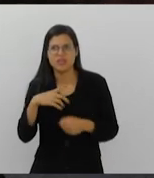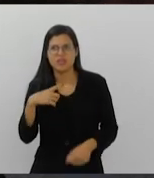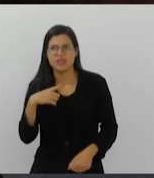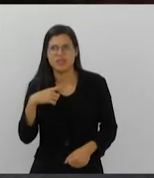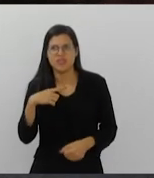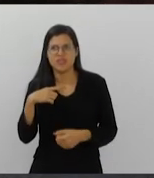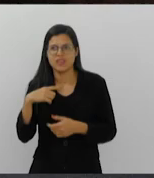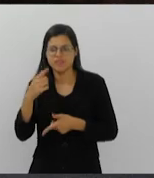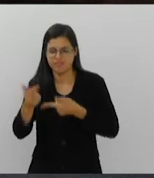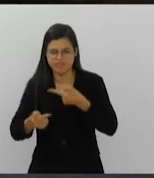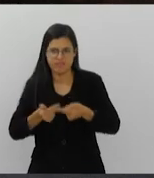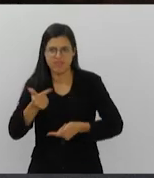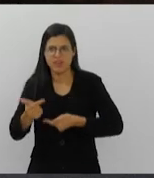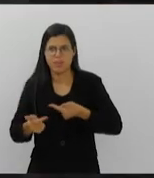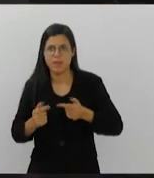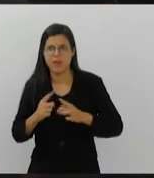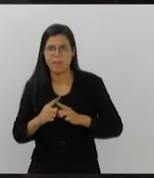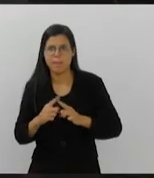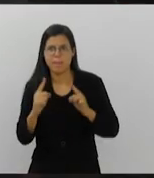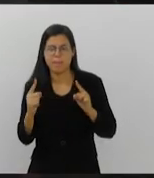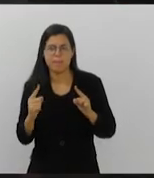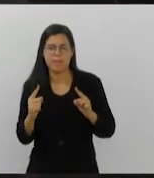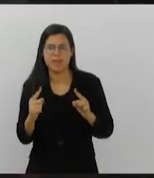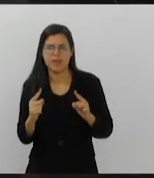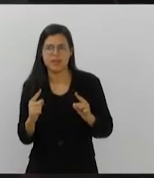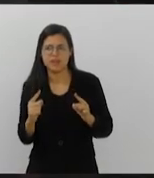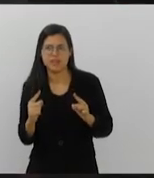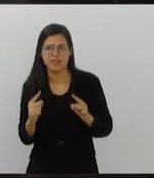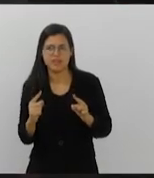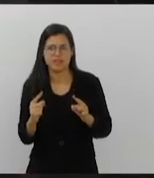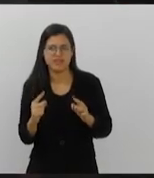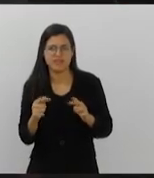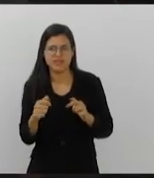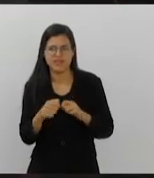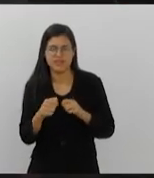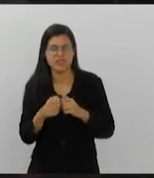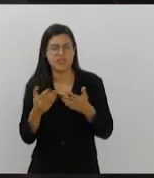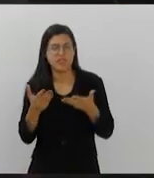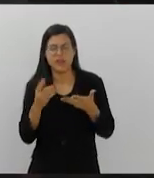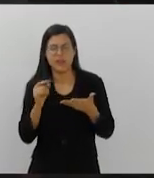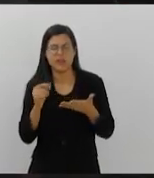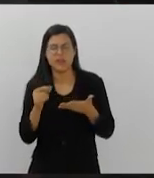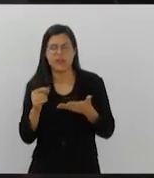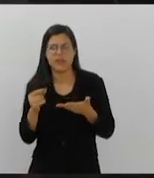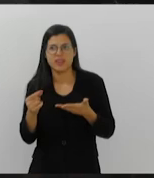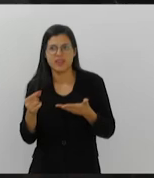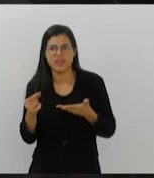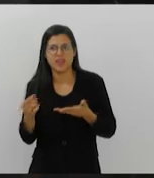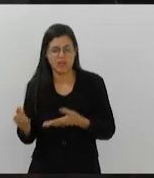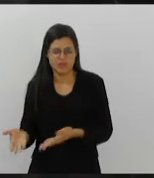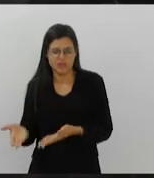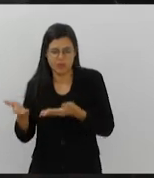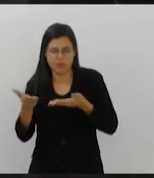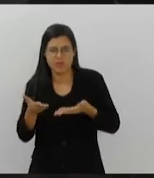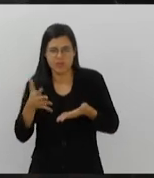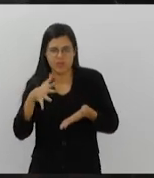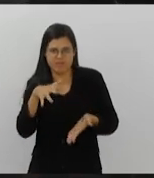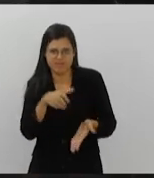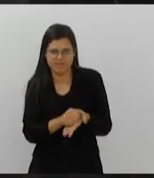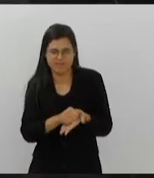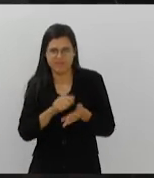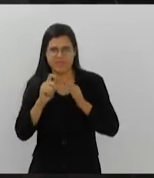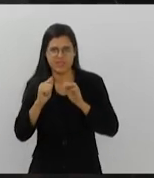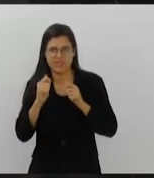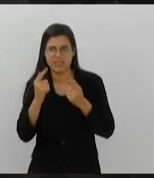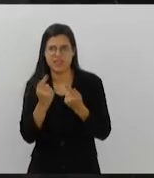ali, mas a gente faz questão de trazer para deixar registrado nos anais dessa casa.